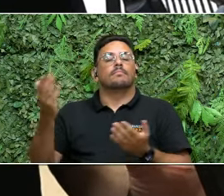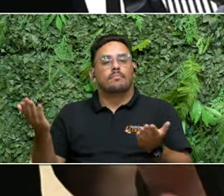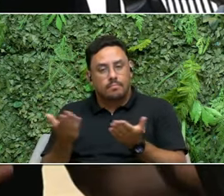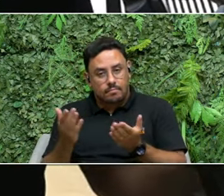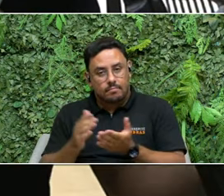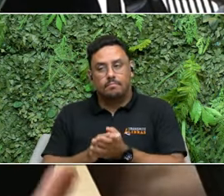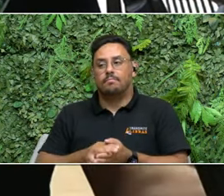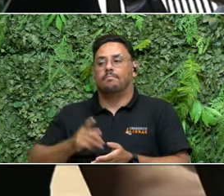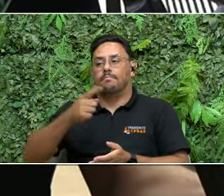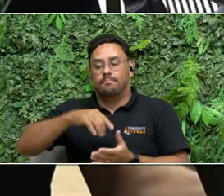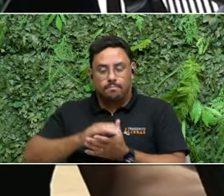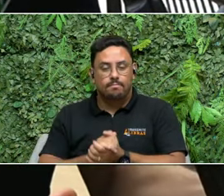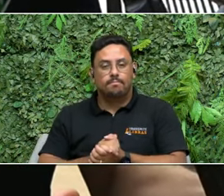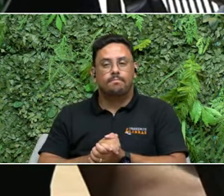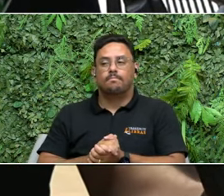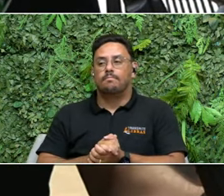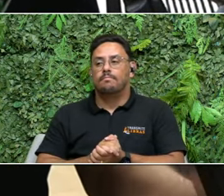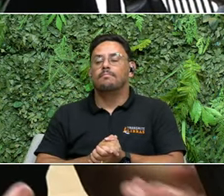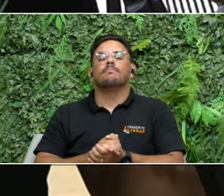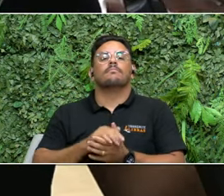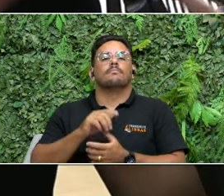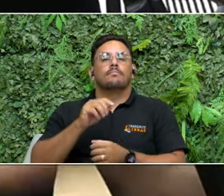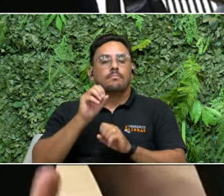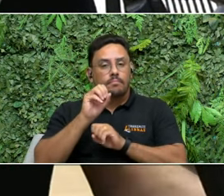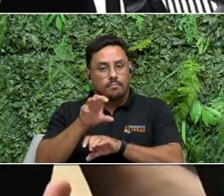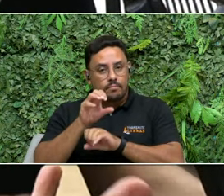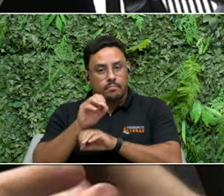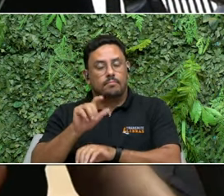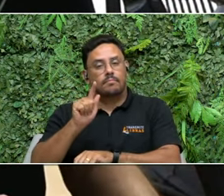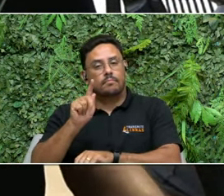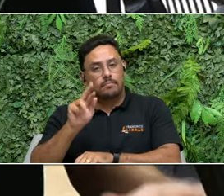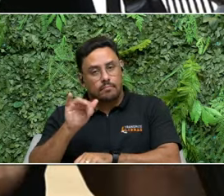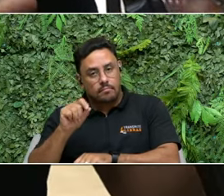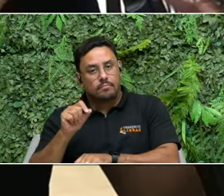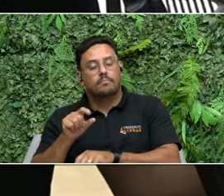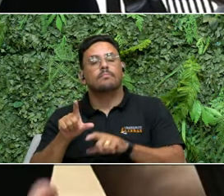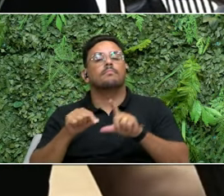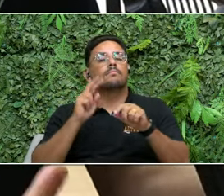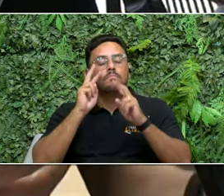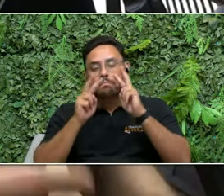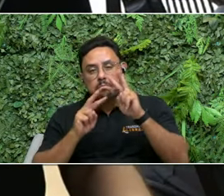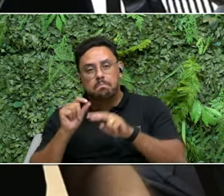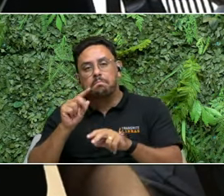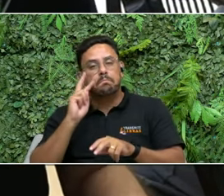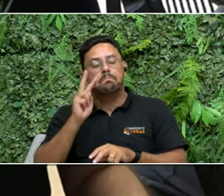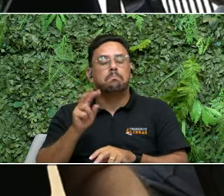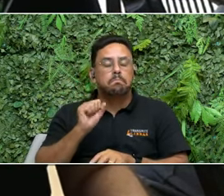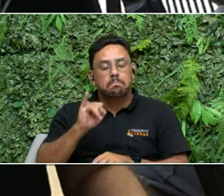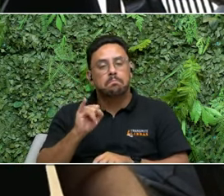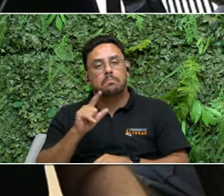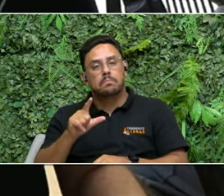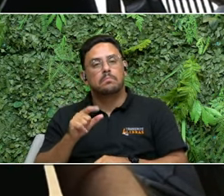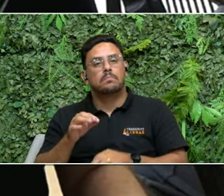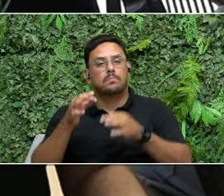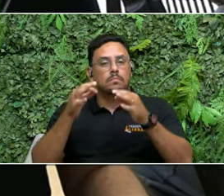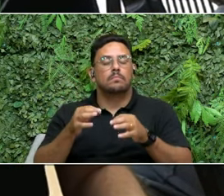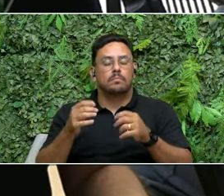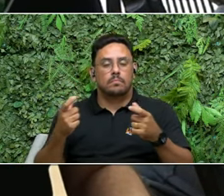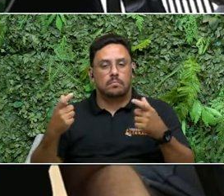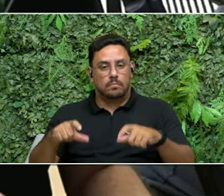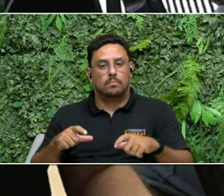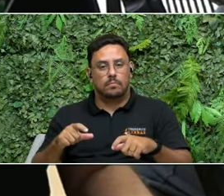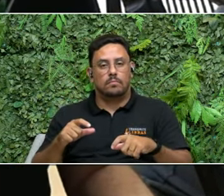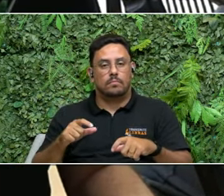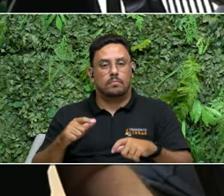agora o o o que o Gabriel milito assimilou aqui hoje veremos se ele de fato vai colocar em campo no